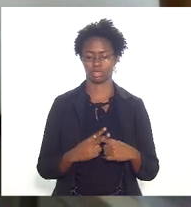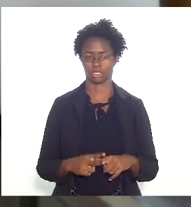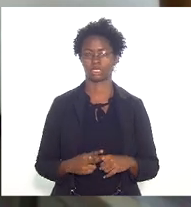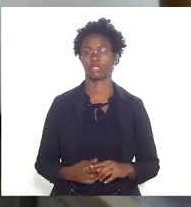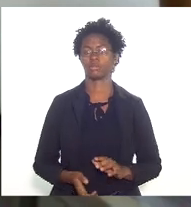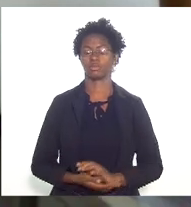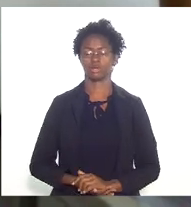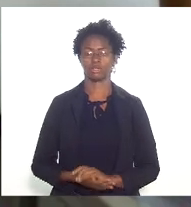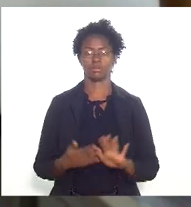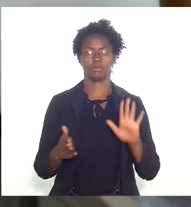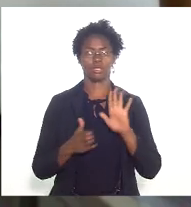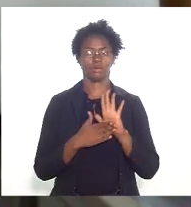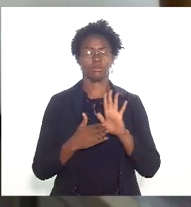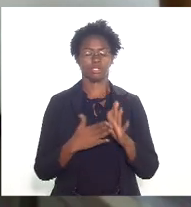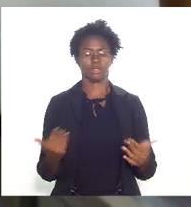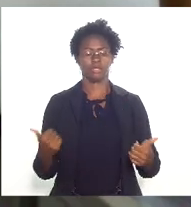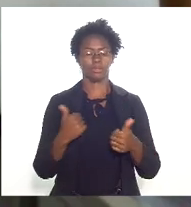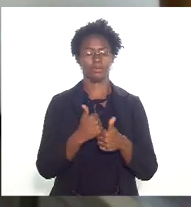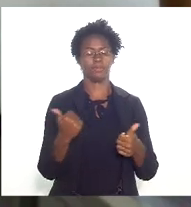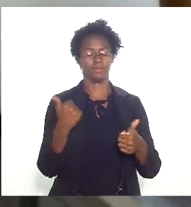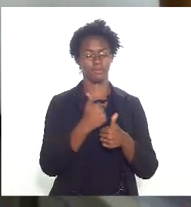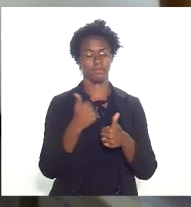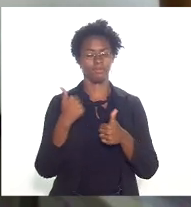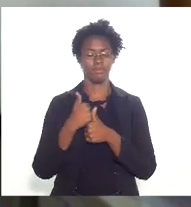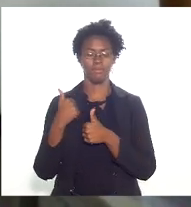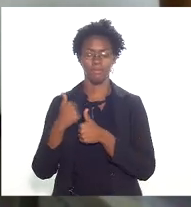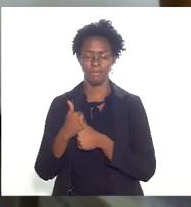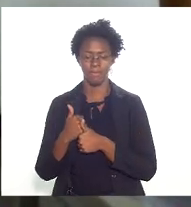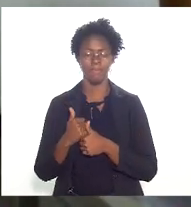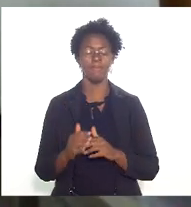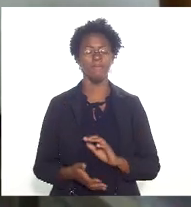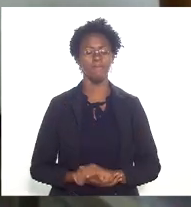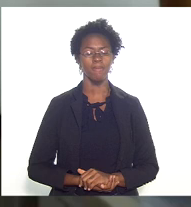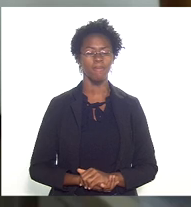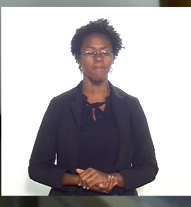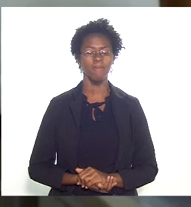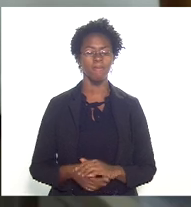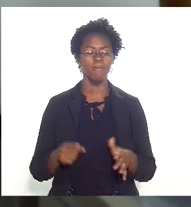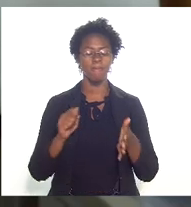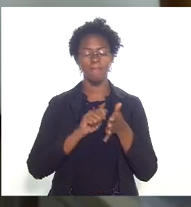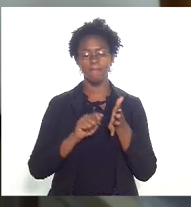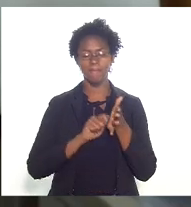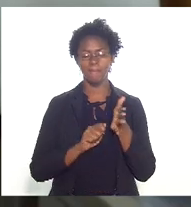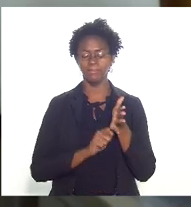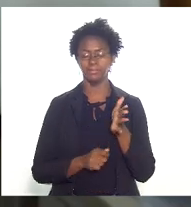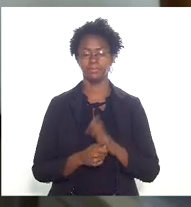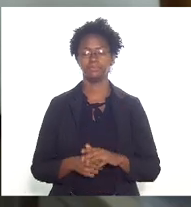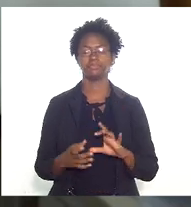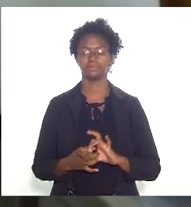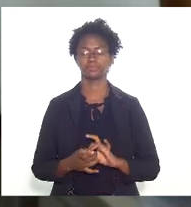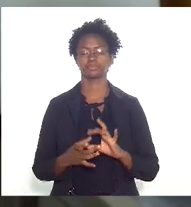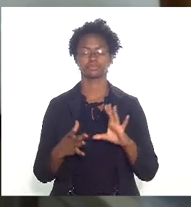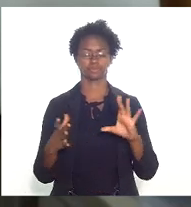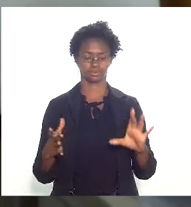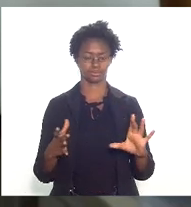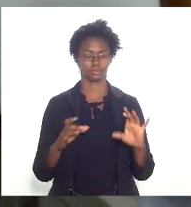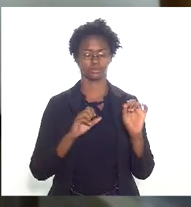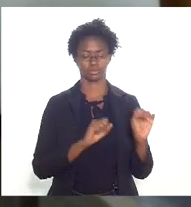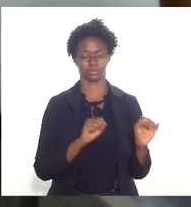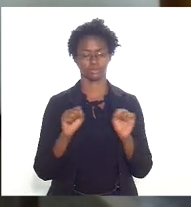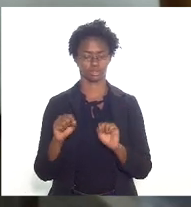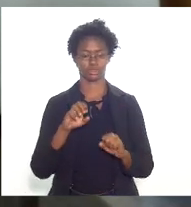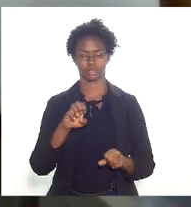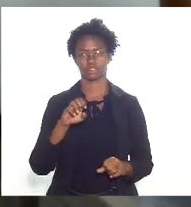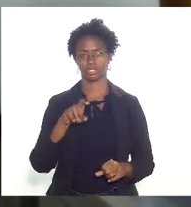propondo o substitutivo com a seguinte redação autoriza o poder